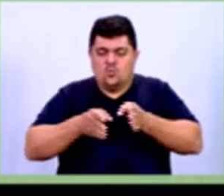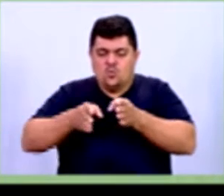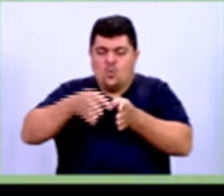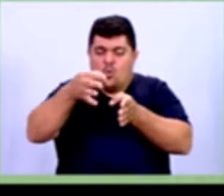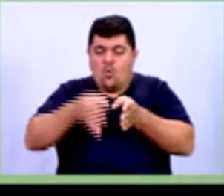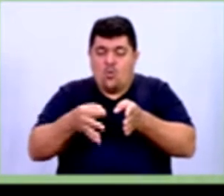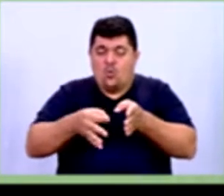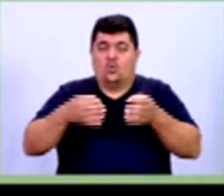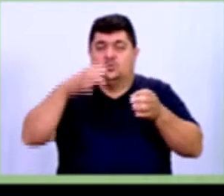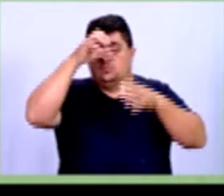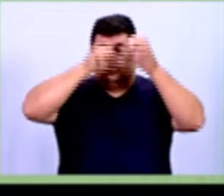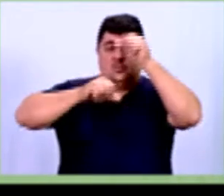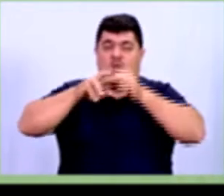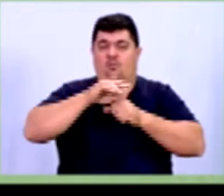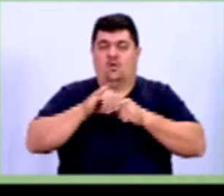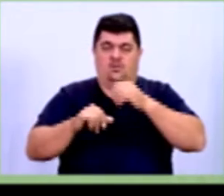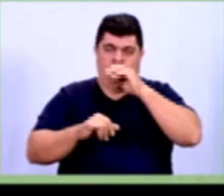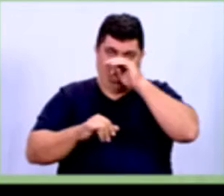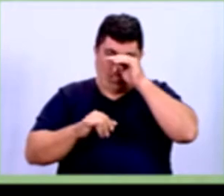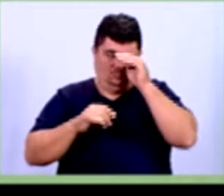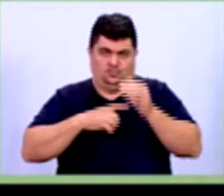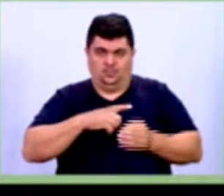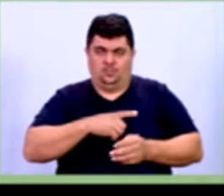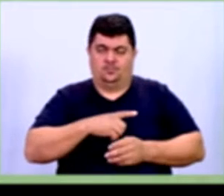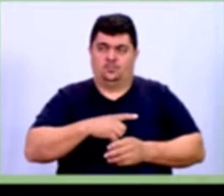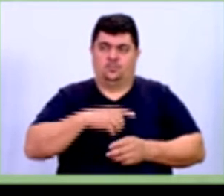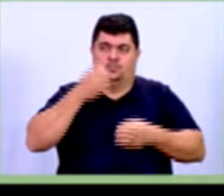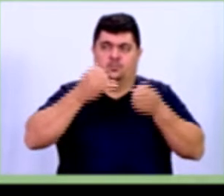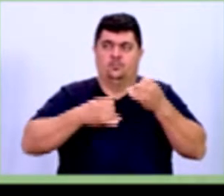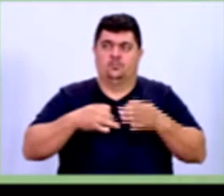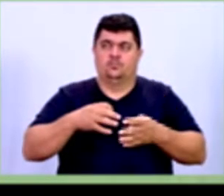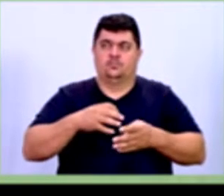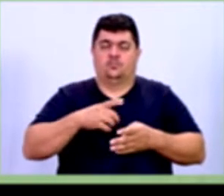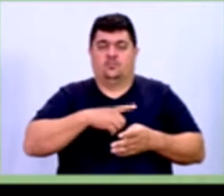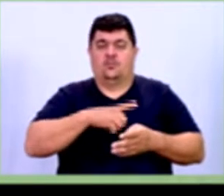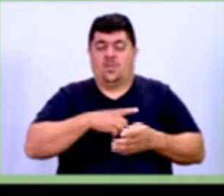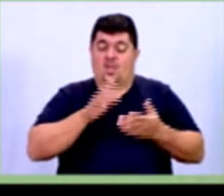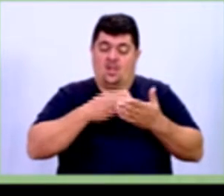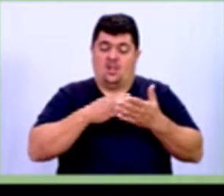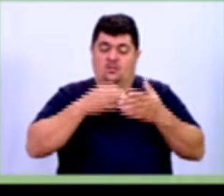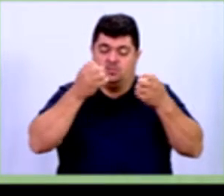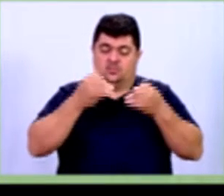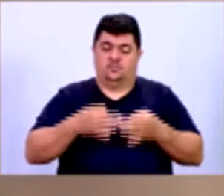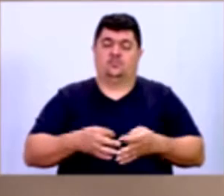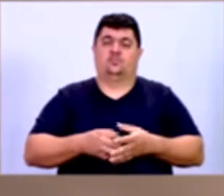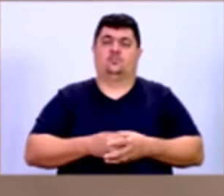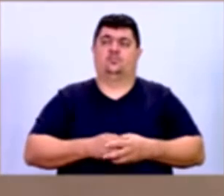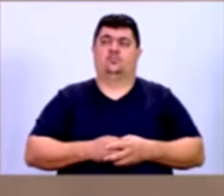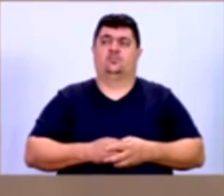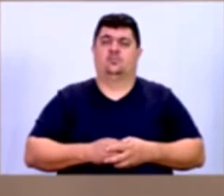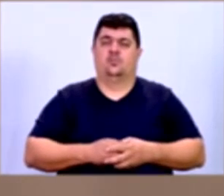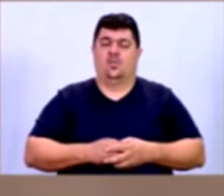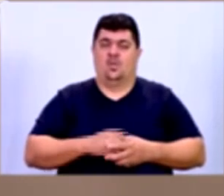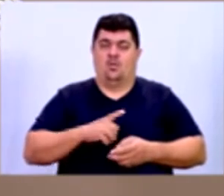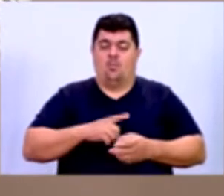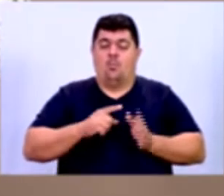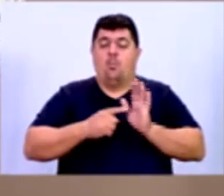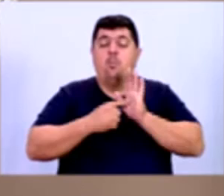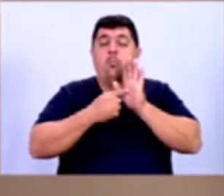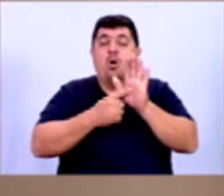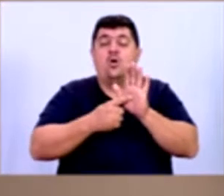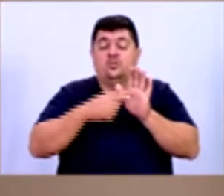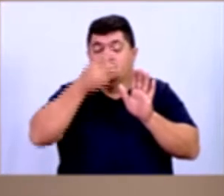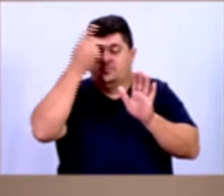de aprendizagem. Então, nós temos aqui uma referência dos livros didáticos. Eles apontam caminhos para